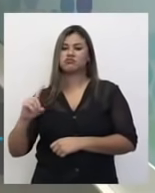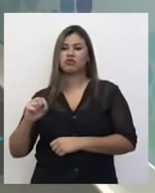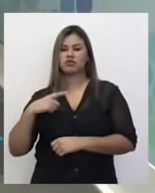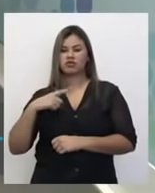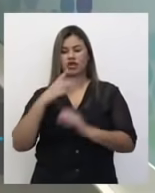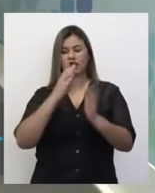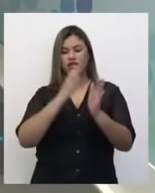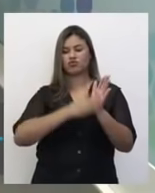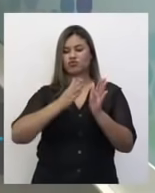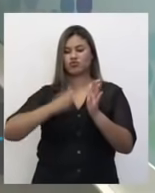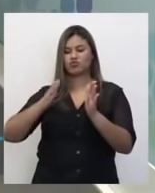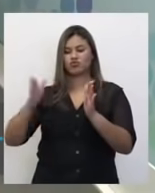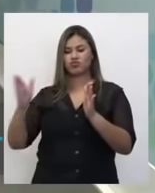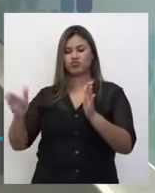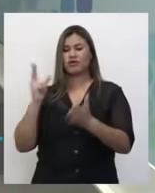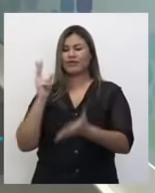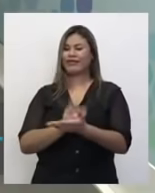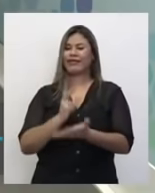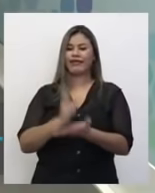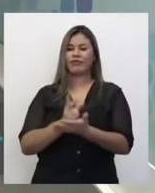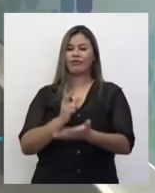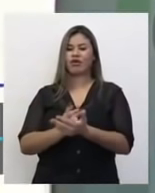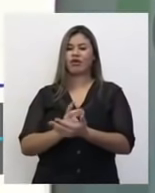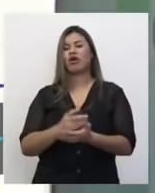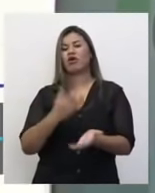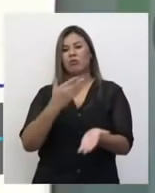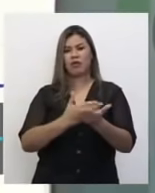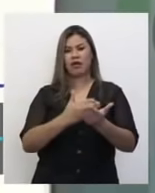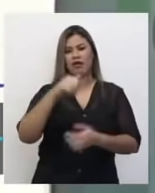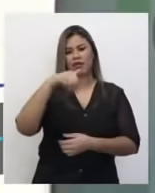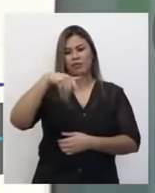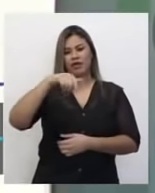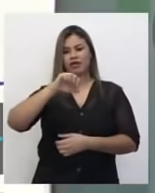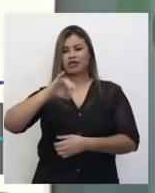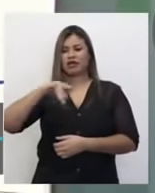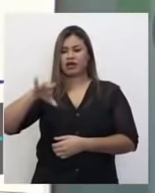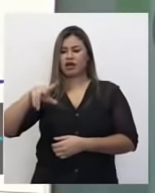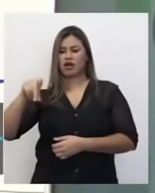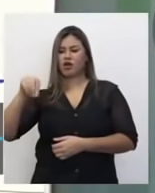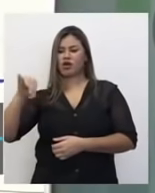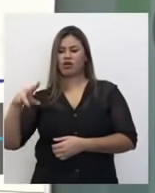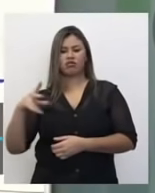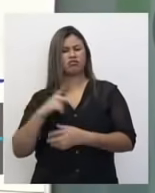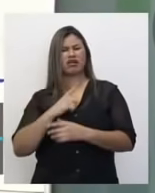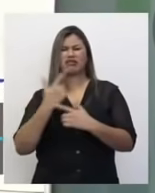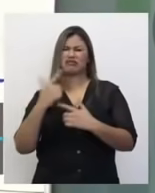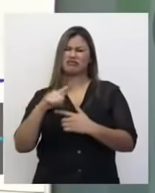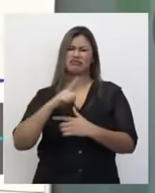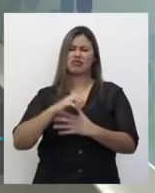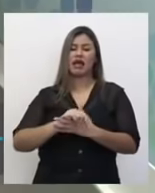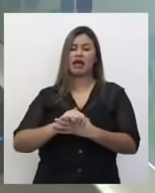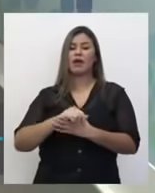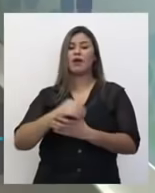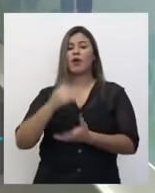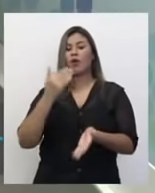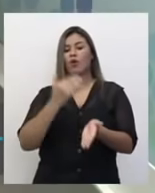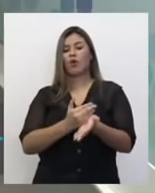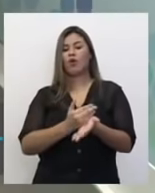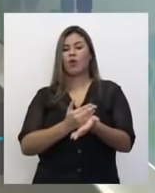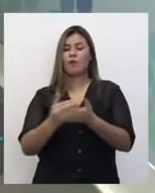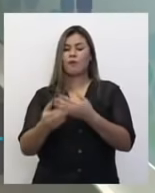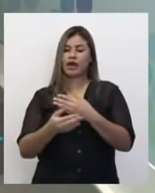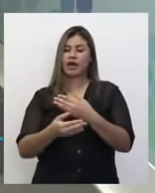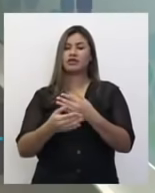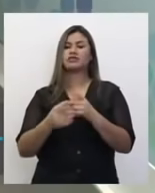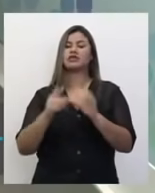no mesmo lugar? Ninguém começa o alfabeto M, N, H, O, X, W, Y, não é? na ordem que a gente desejasse. Tipo,